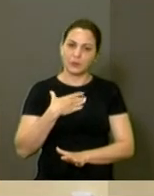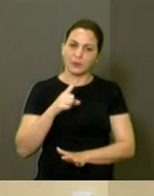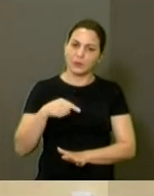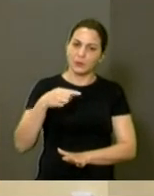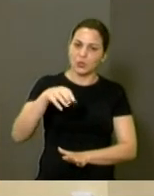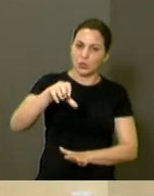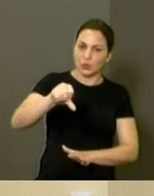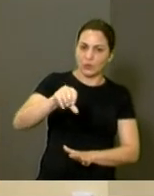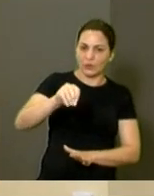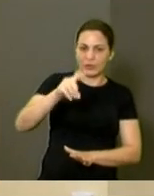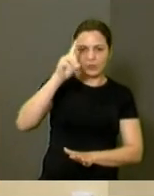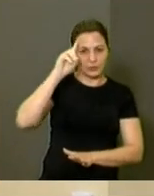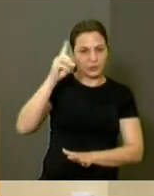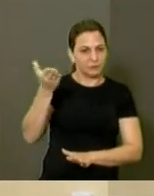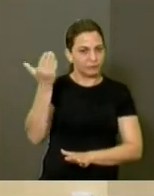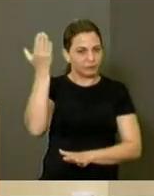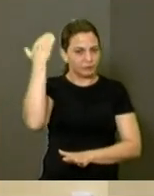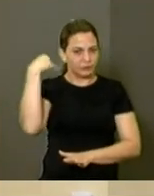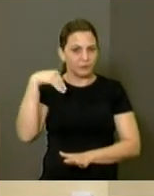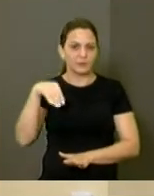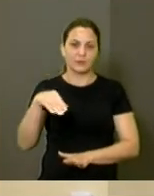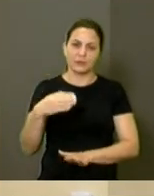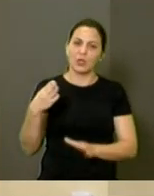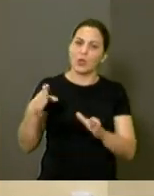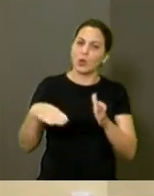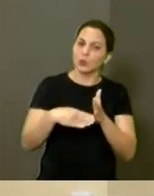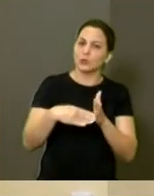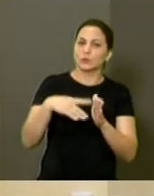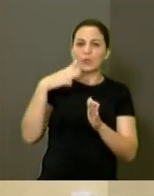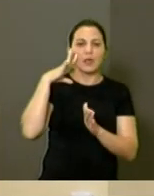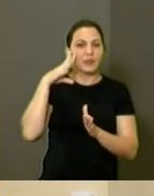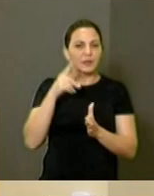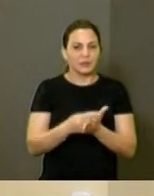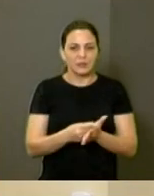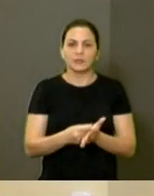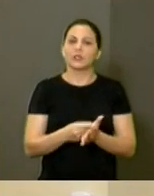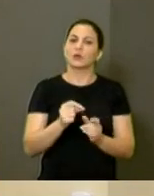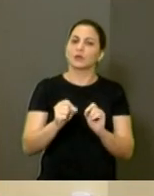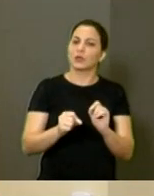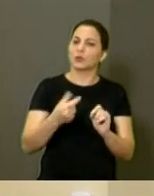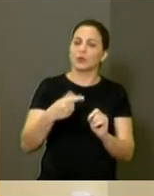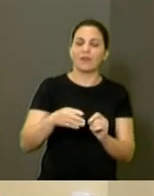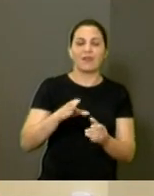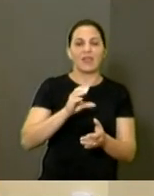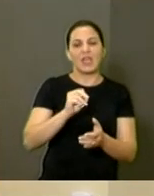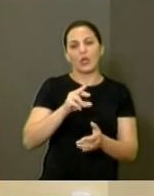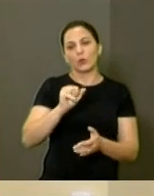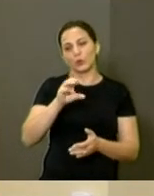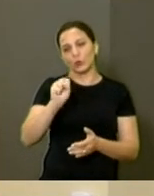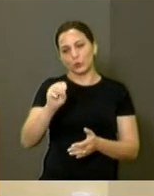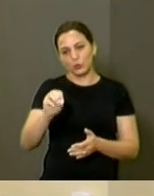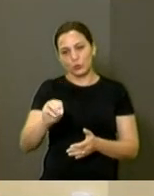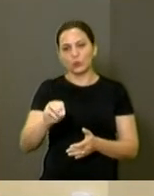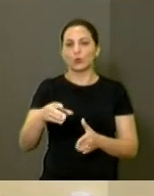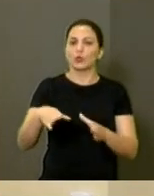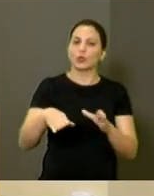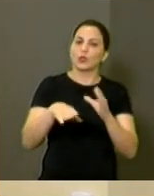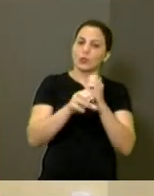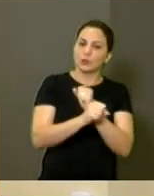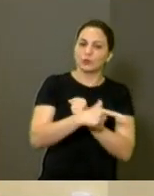de 90 dias passados da última decisão que não cabe mais recurso das contas de